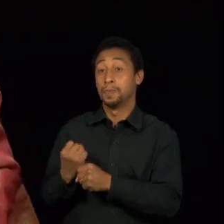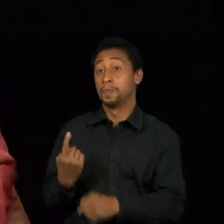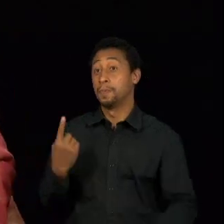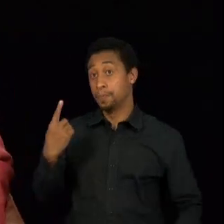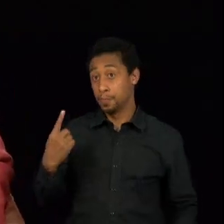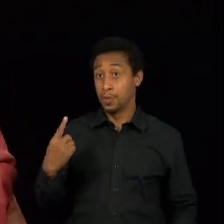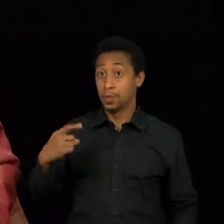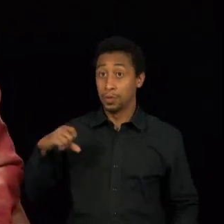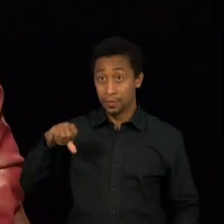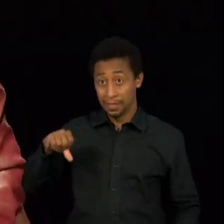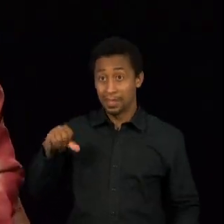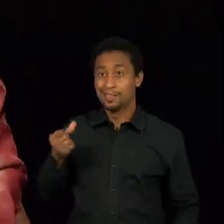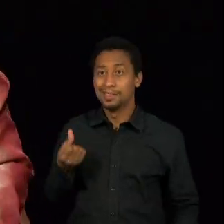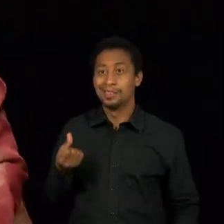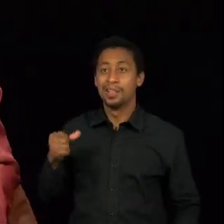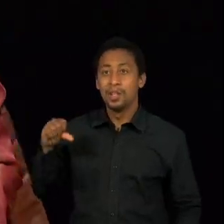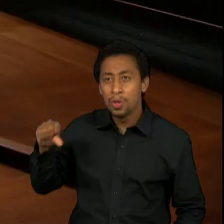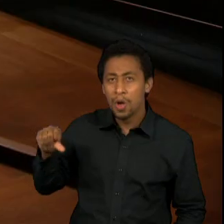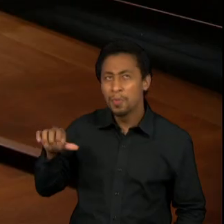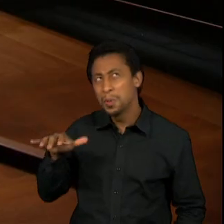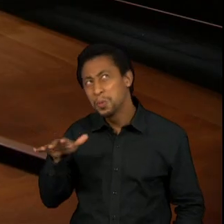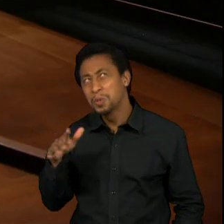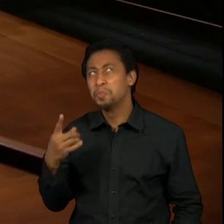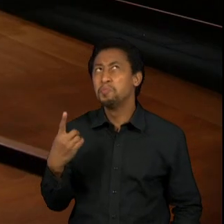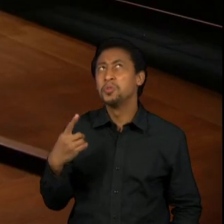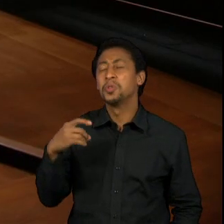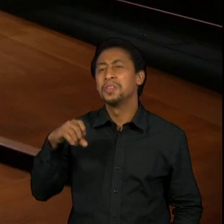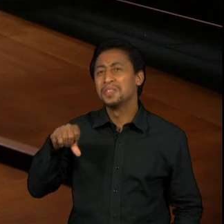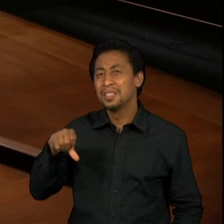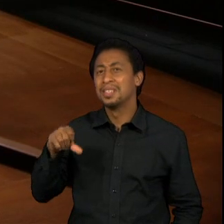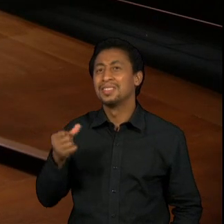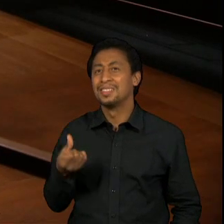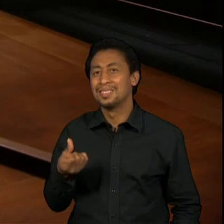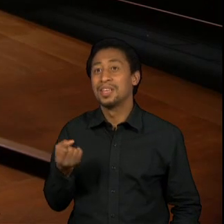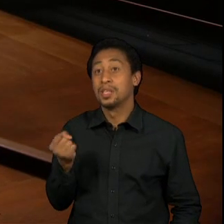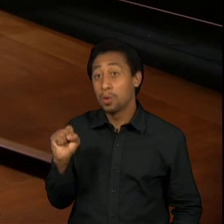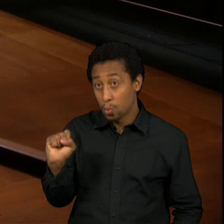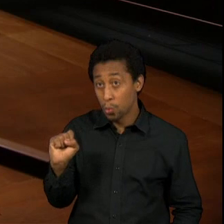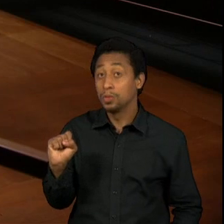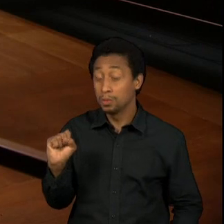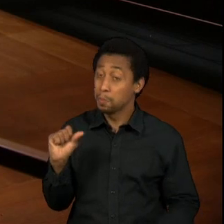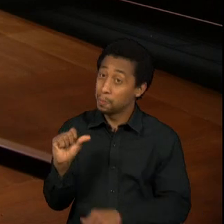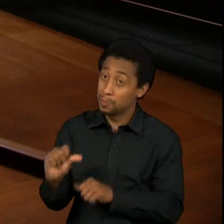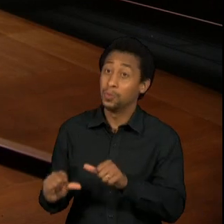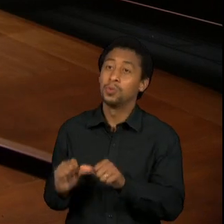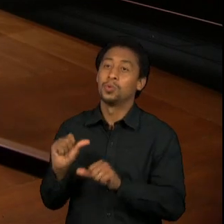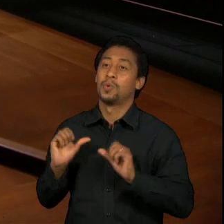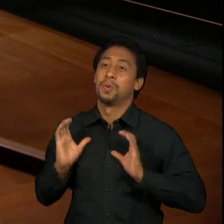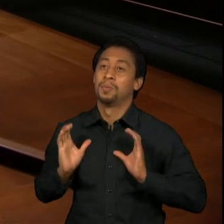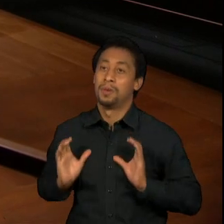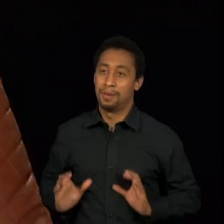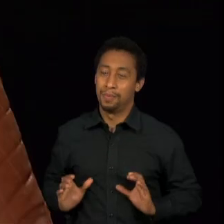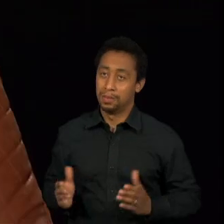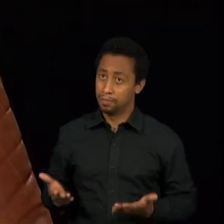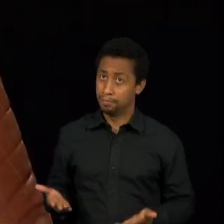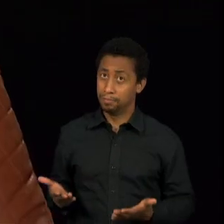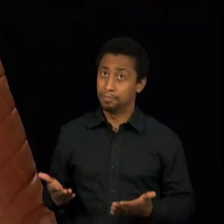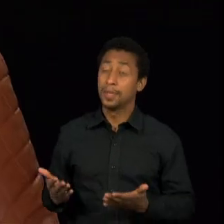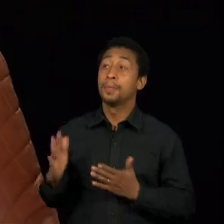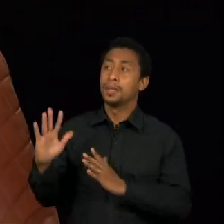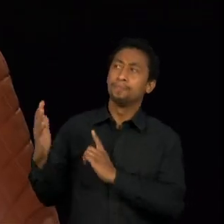de 68, né? Comportamental, muito grande. E eu acho que é por aí, inclusive, onde eu tenho uma